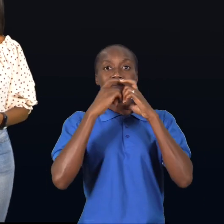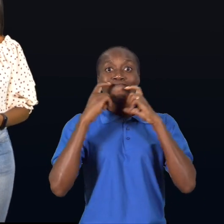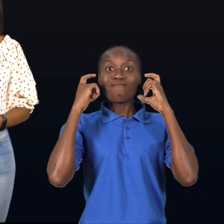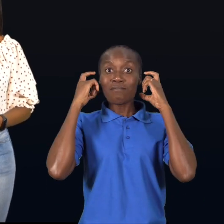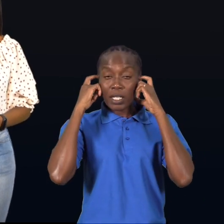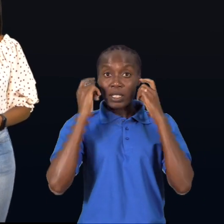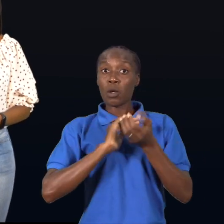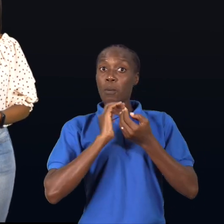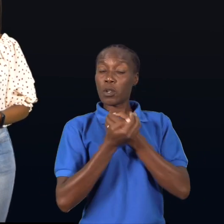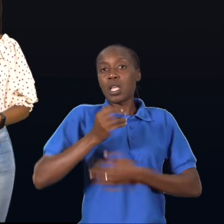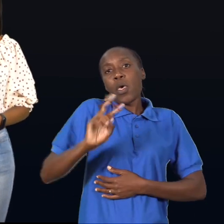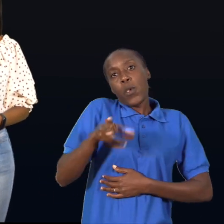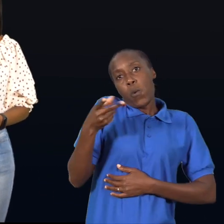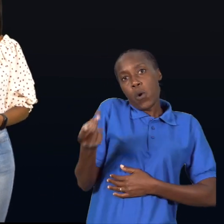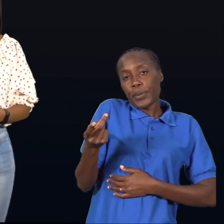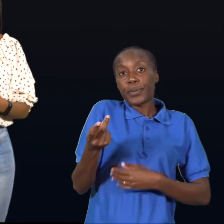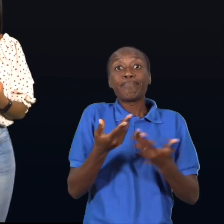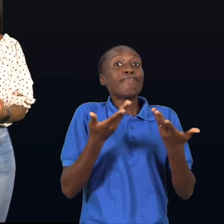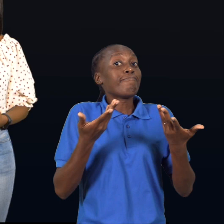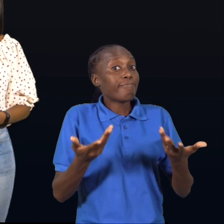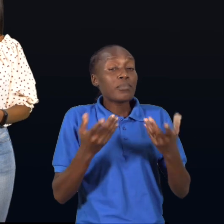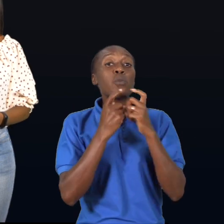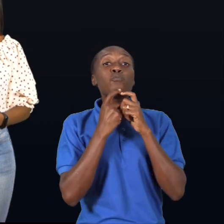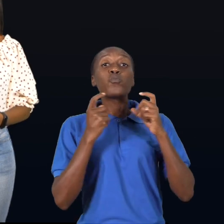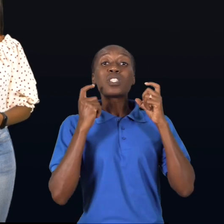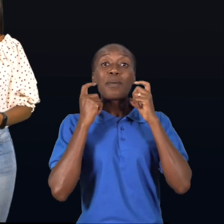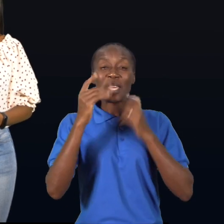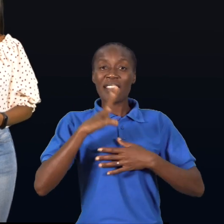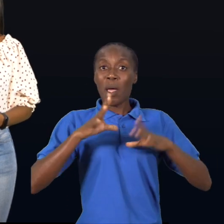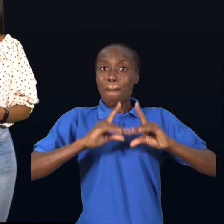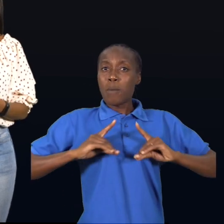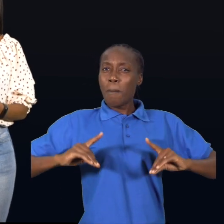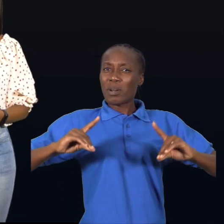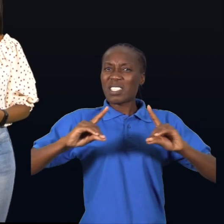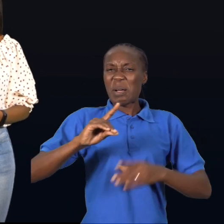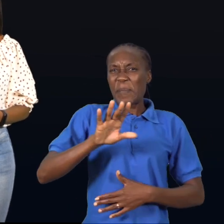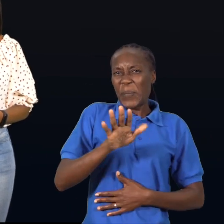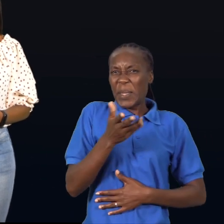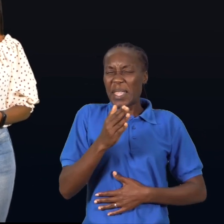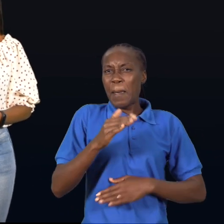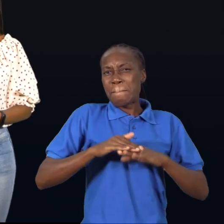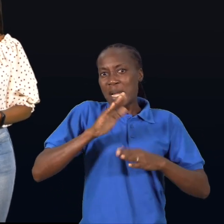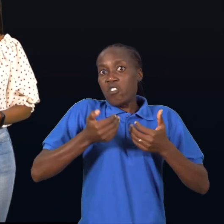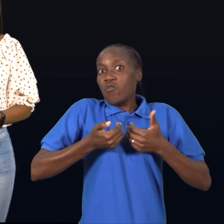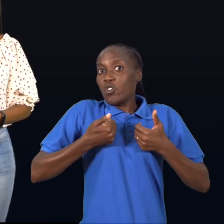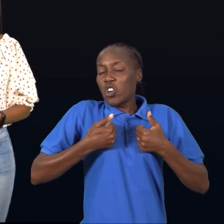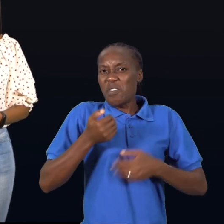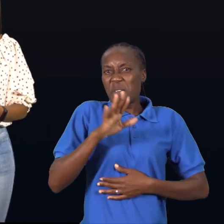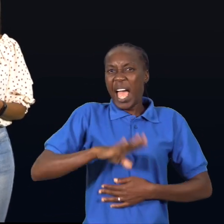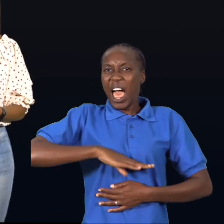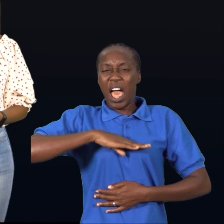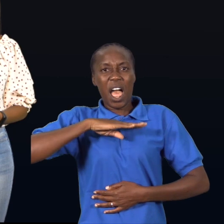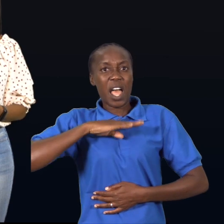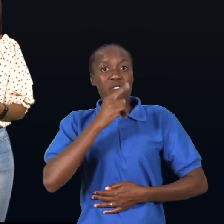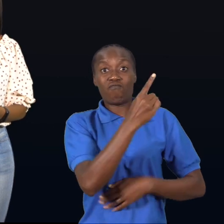máscaras de proteção, entre outras. Apesar de Moçambique ter uma população relativamente mais jovem, com uma